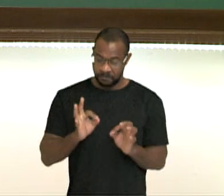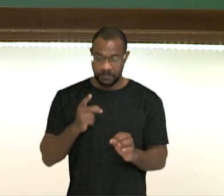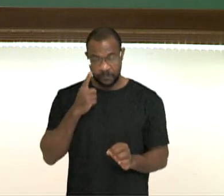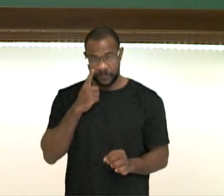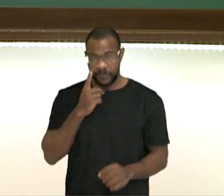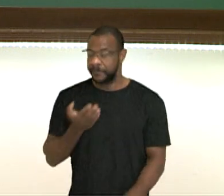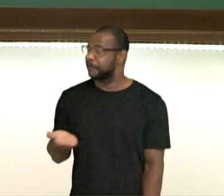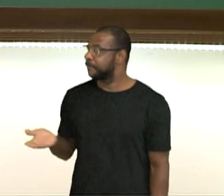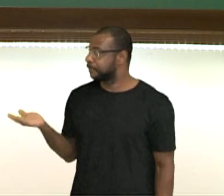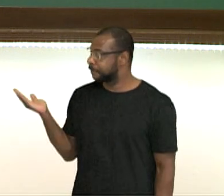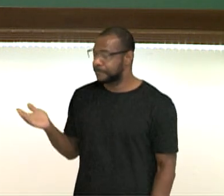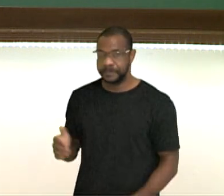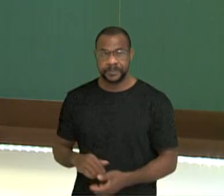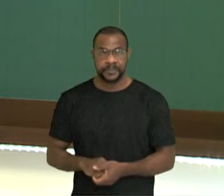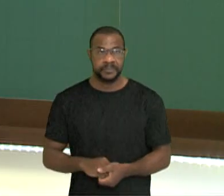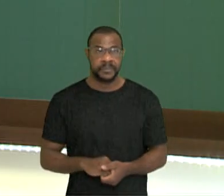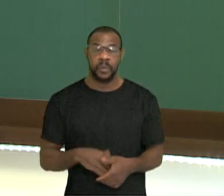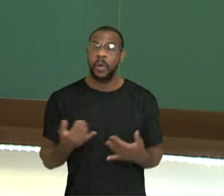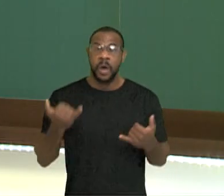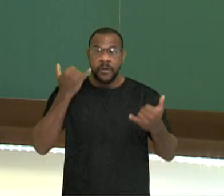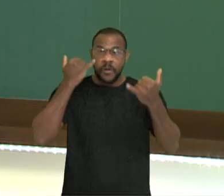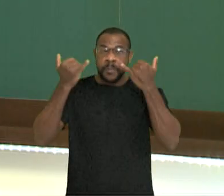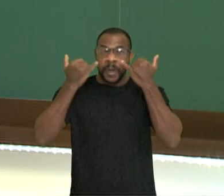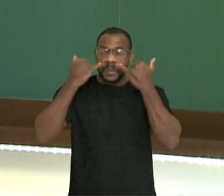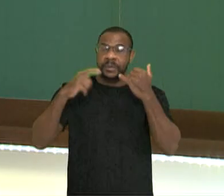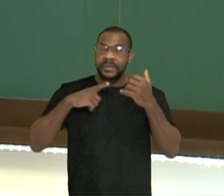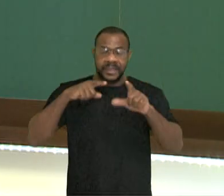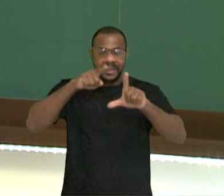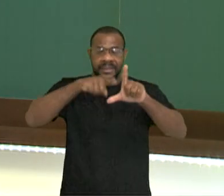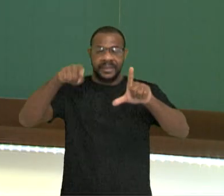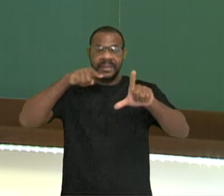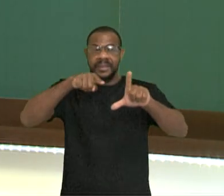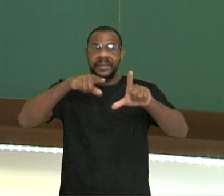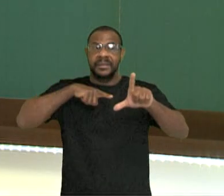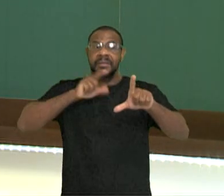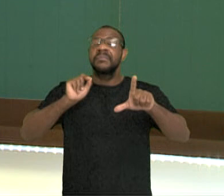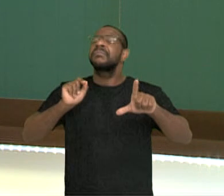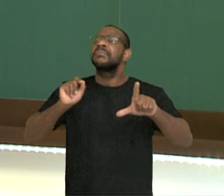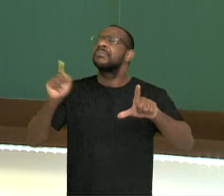Vamos lá então. Qual era a informação então apresentada neste gráfico?